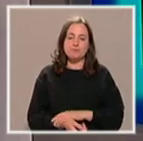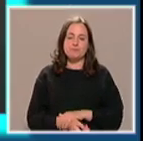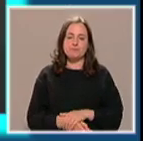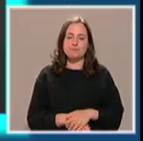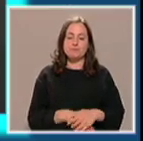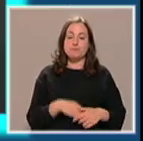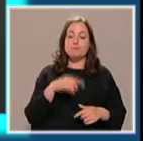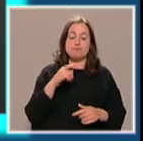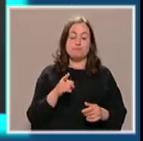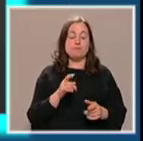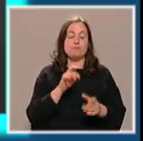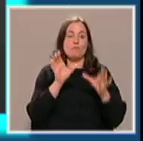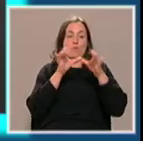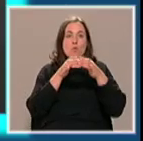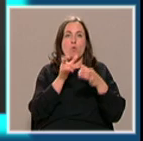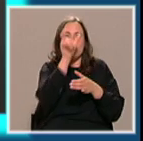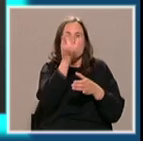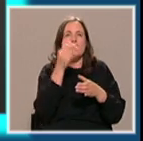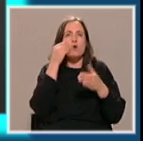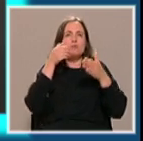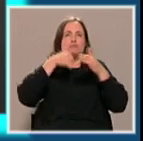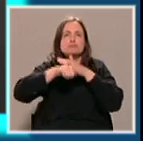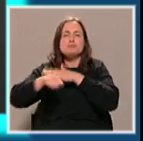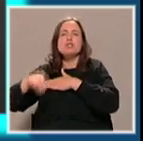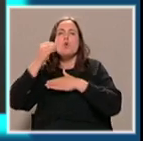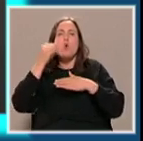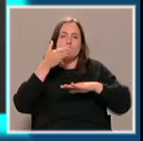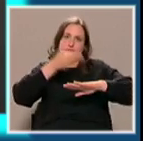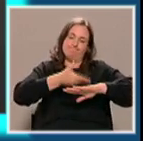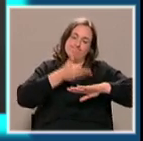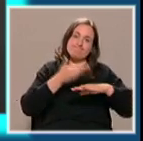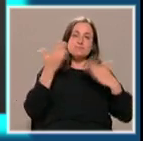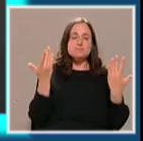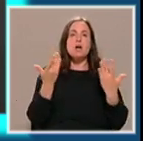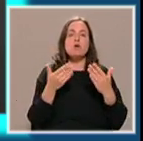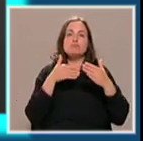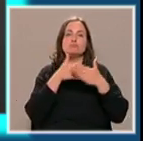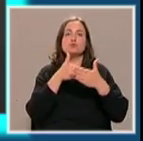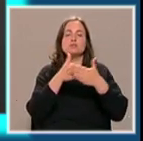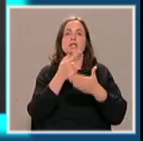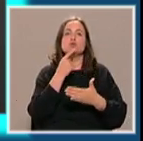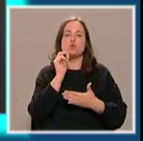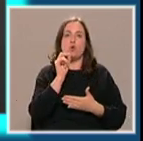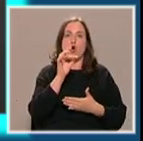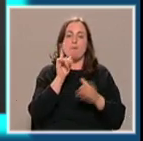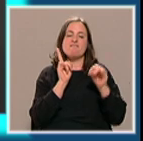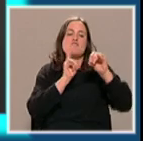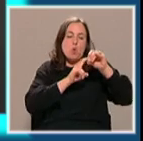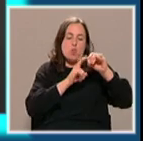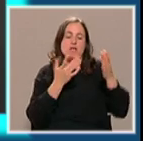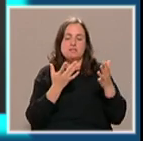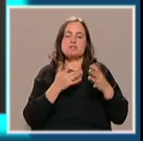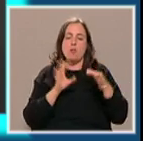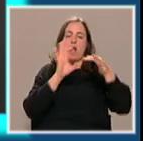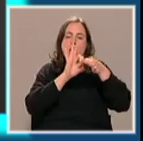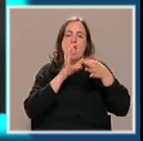A espécie humana reproduz sexuadamente, o que implica a ocorrência de um processo designado por fecundação.